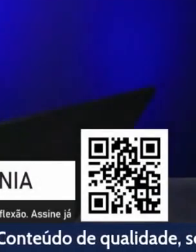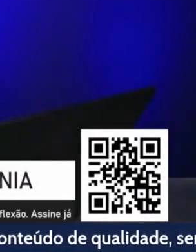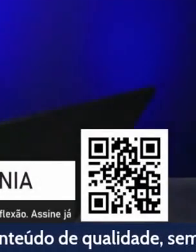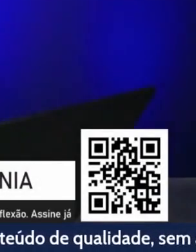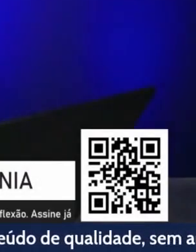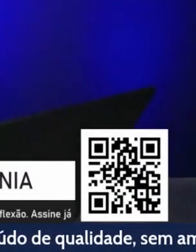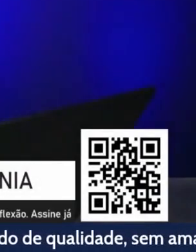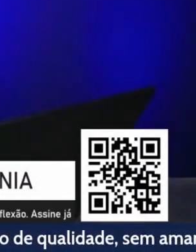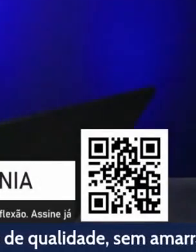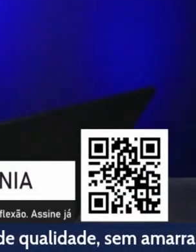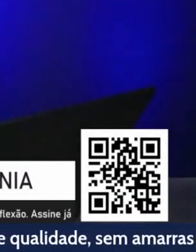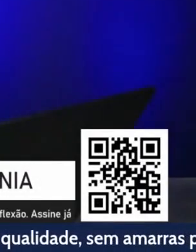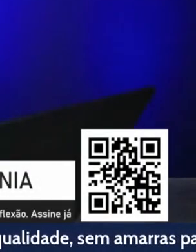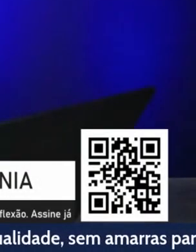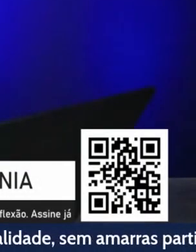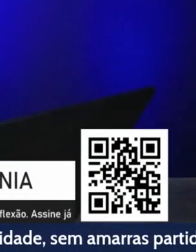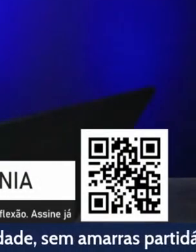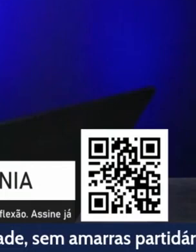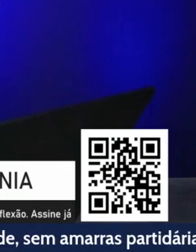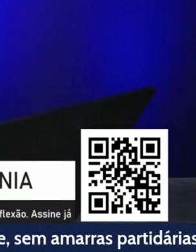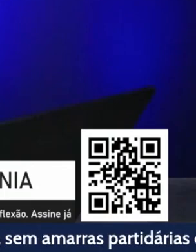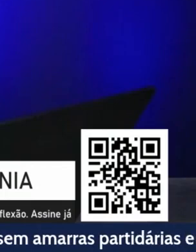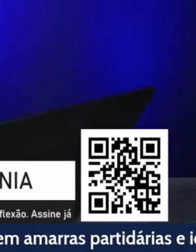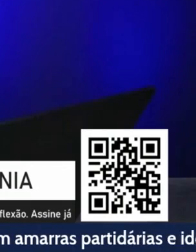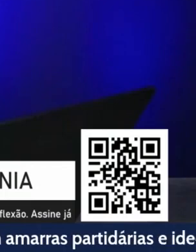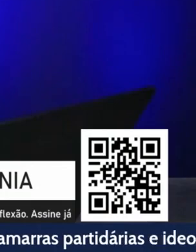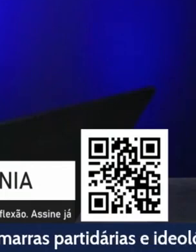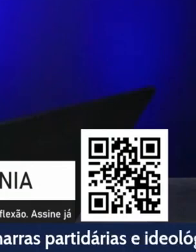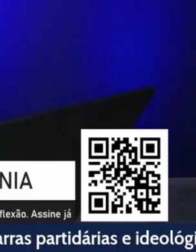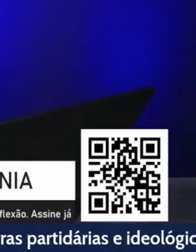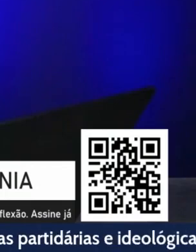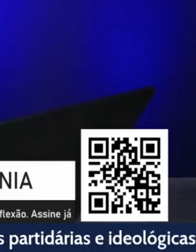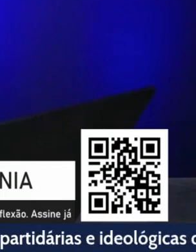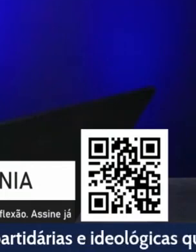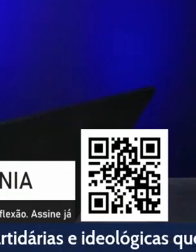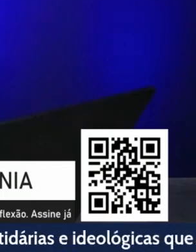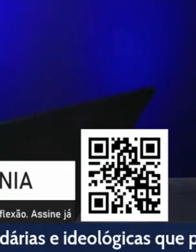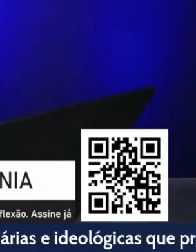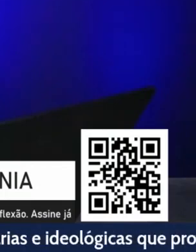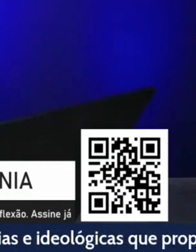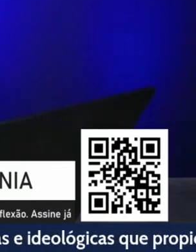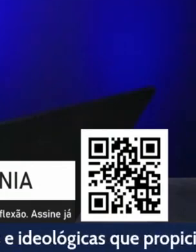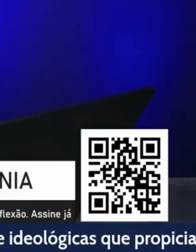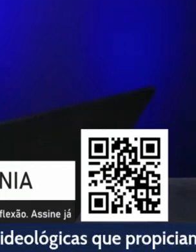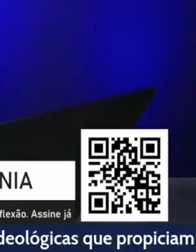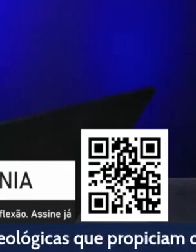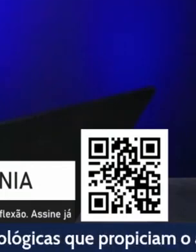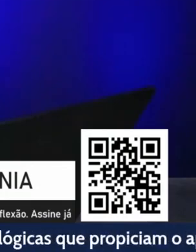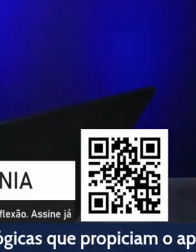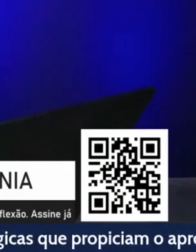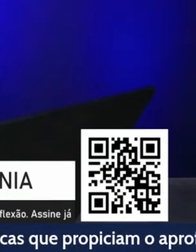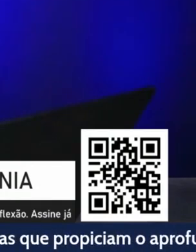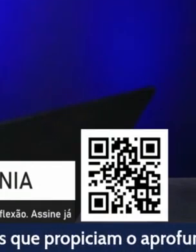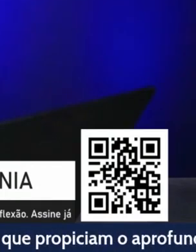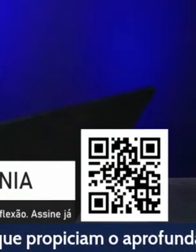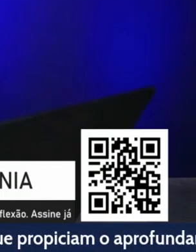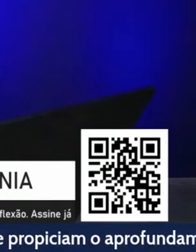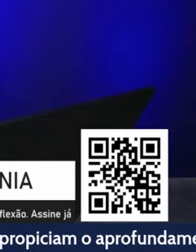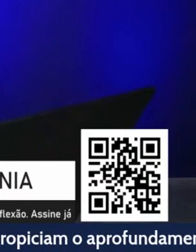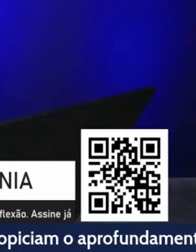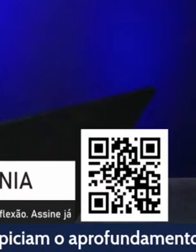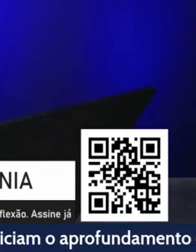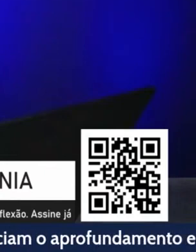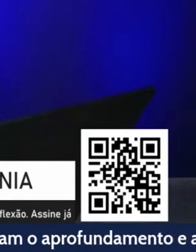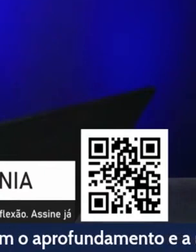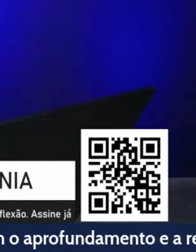Me emocionei você ó é o Lula também disse que tem obrigação de manter uma boa relação com o congresso Esses são os três principais pontos